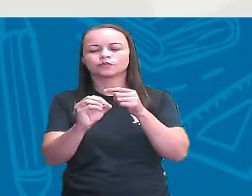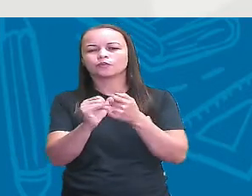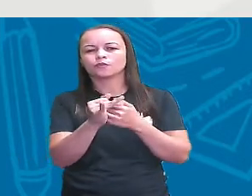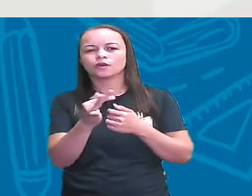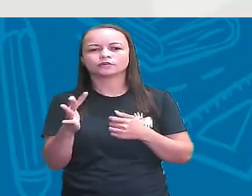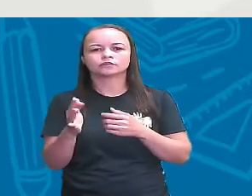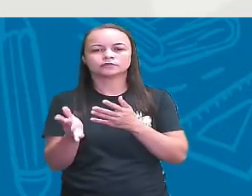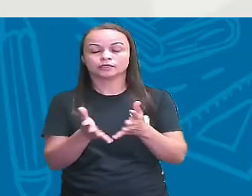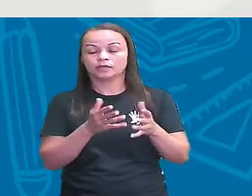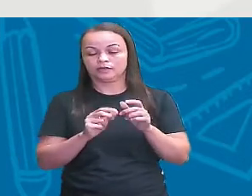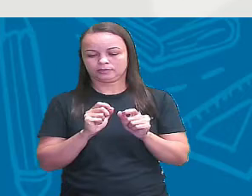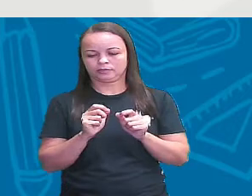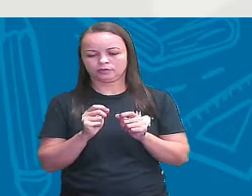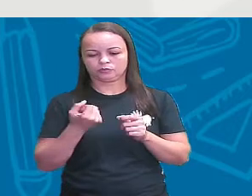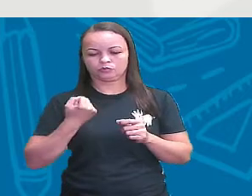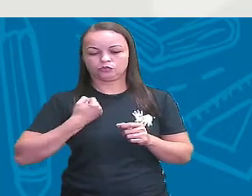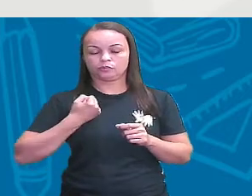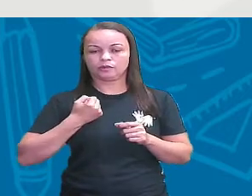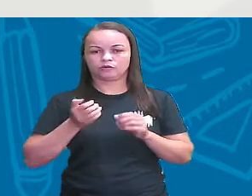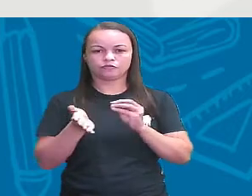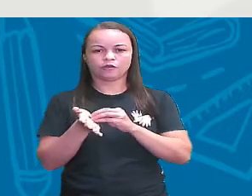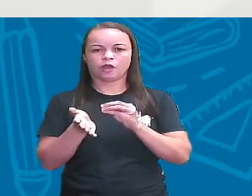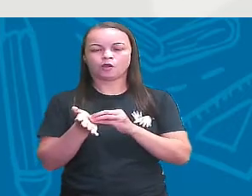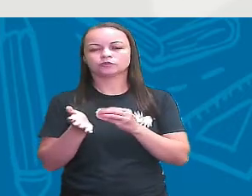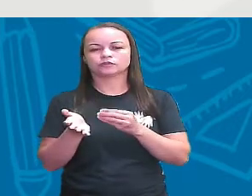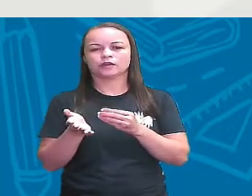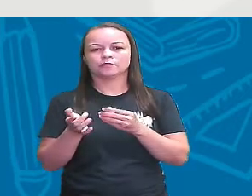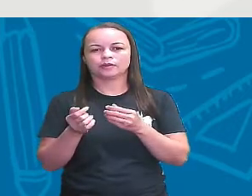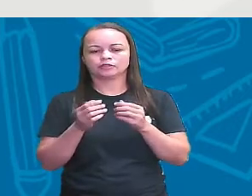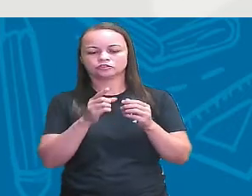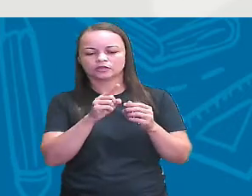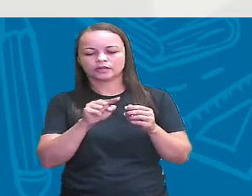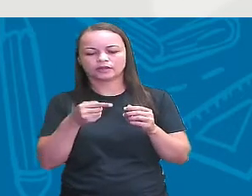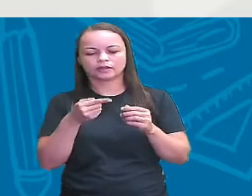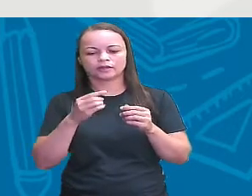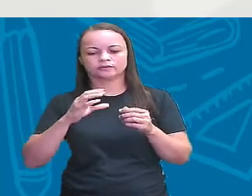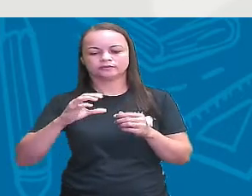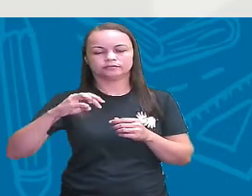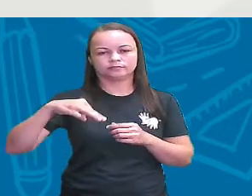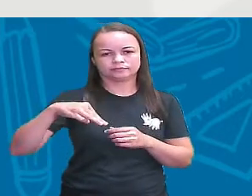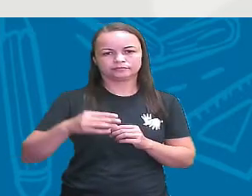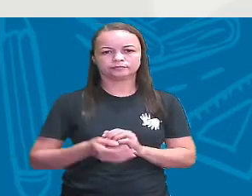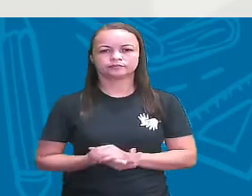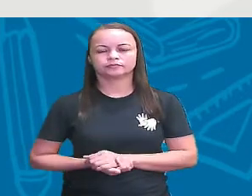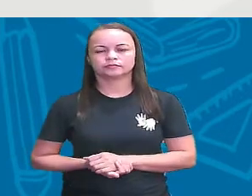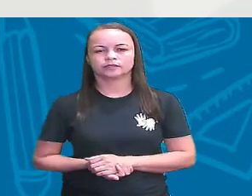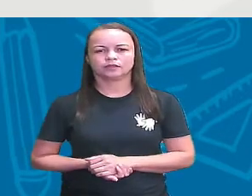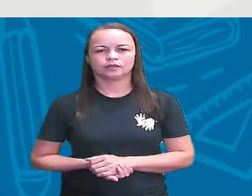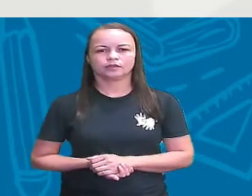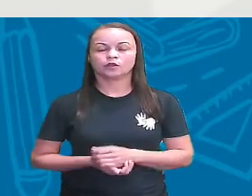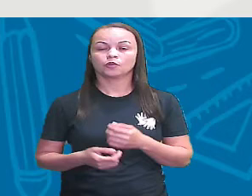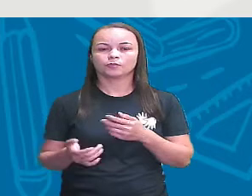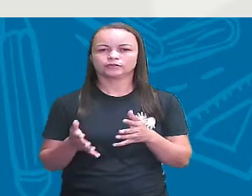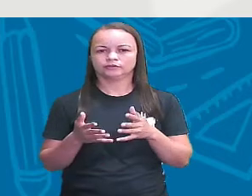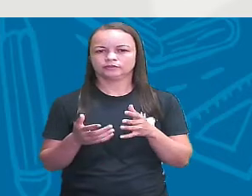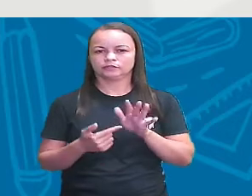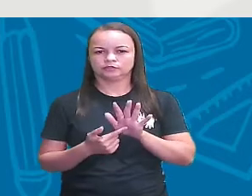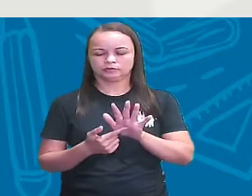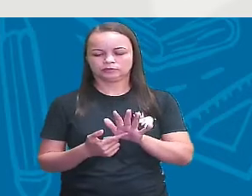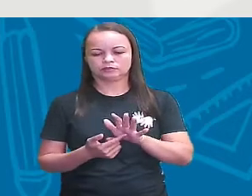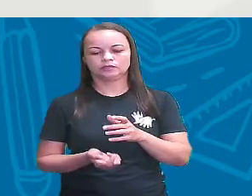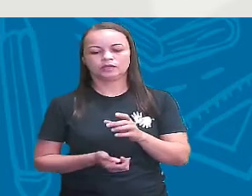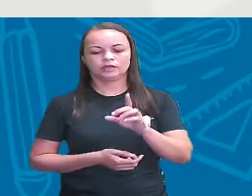aí quantos números faltam para eu chegar na casa do centímetro. Ó, eu preciso acrescentar um zero